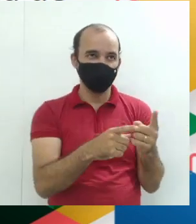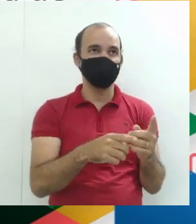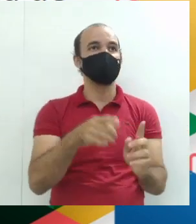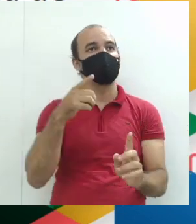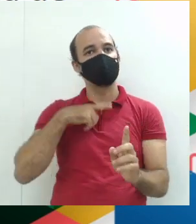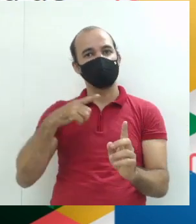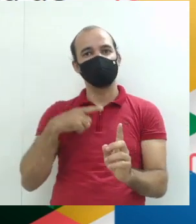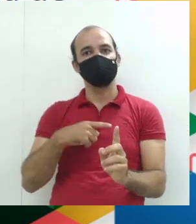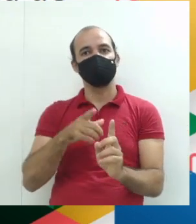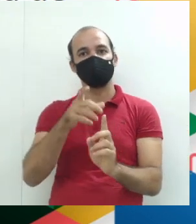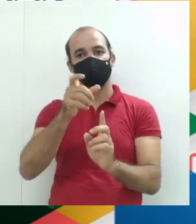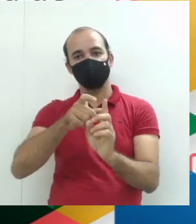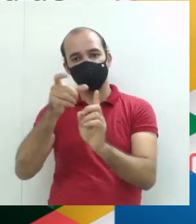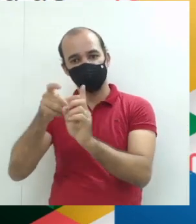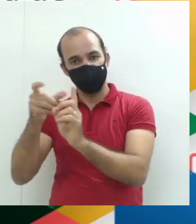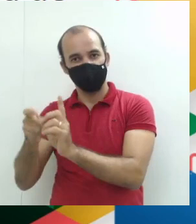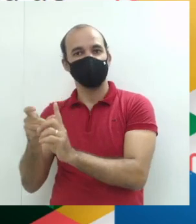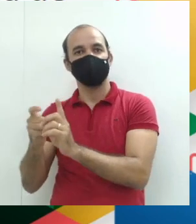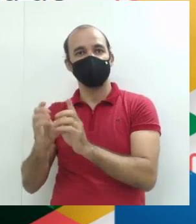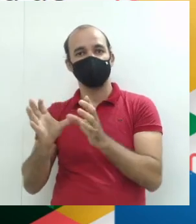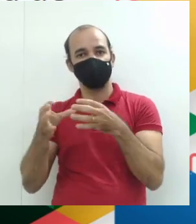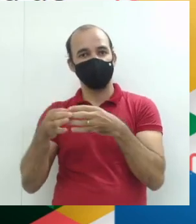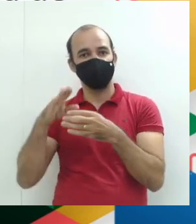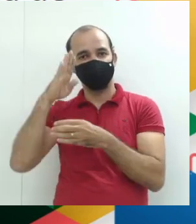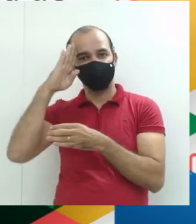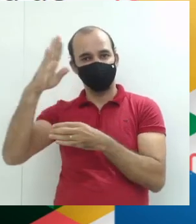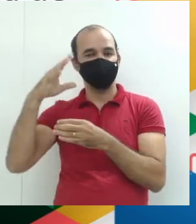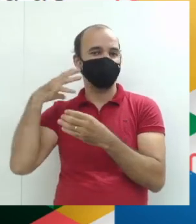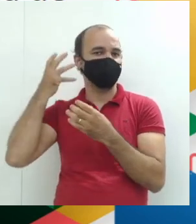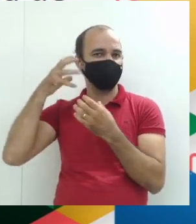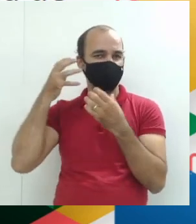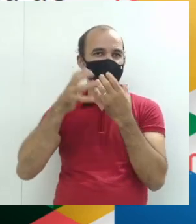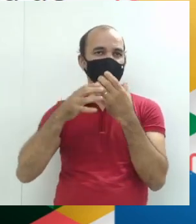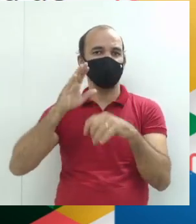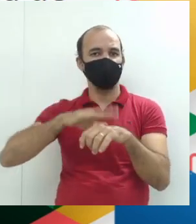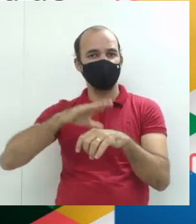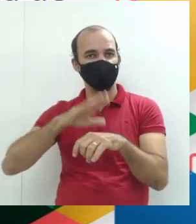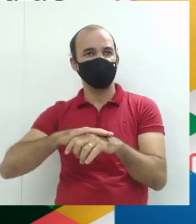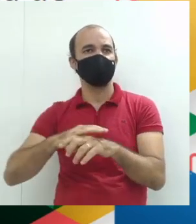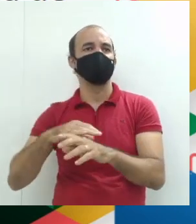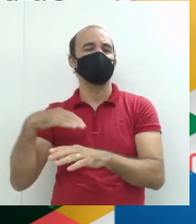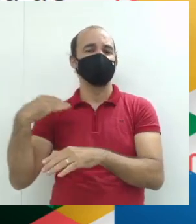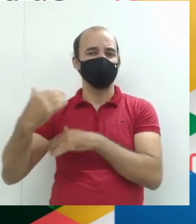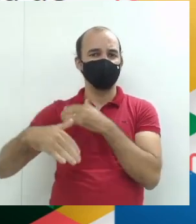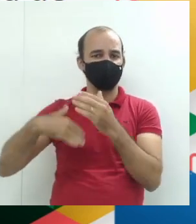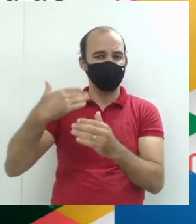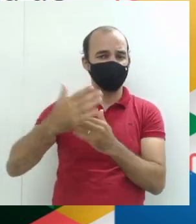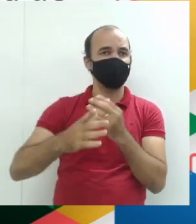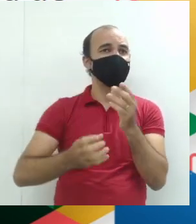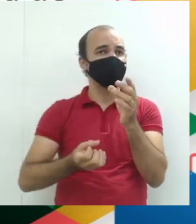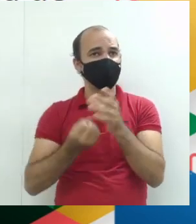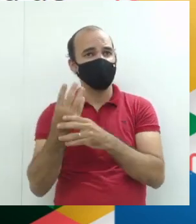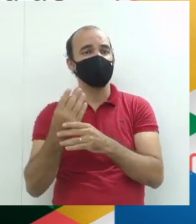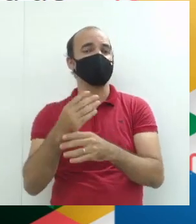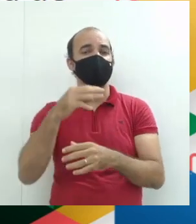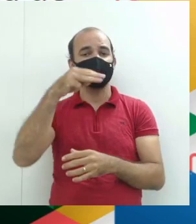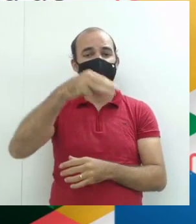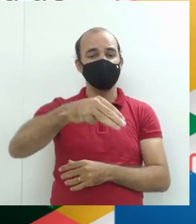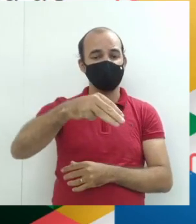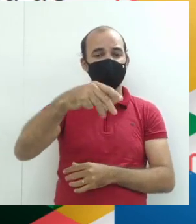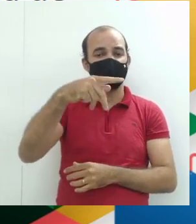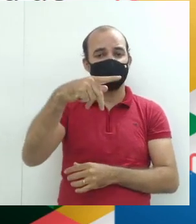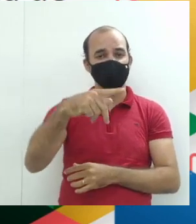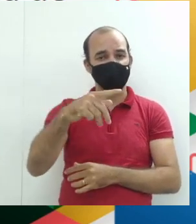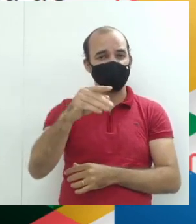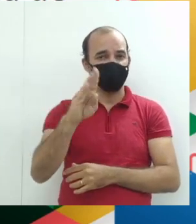Caetano Veloso e Chico Buarque, entre outros. Depois da música de protesto, a MPB ela vai surgir,